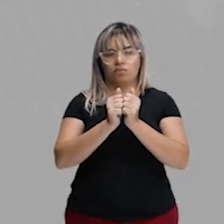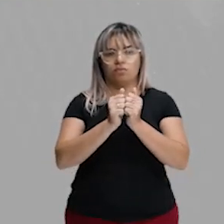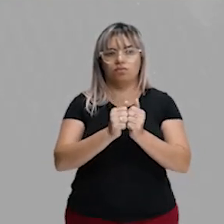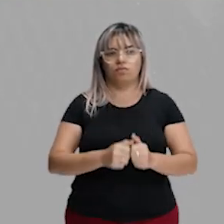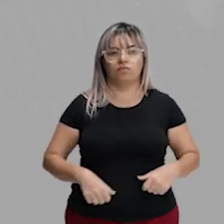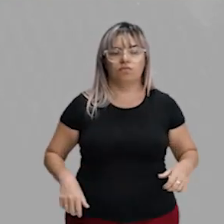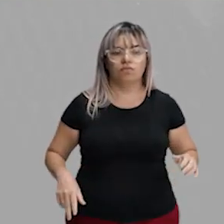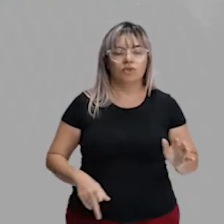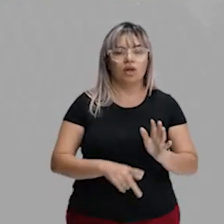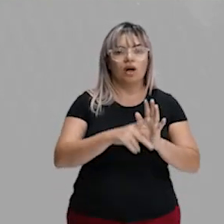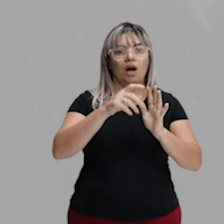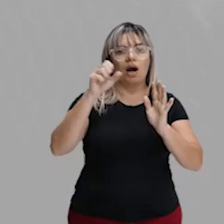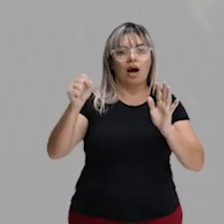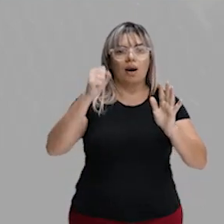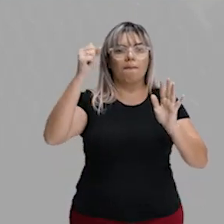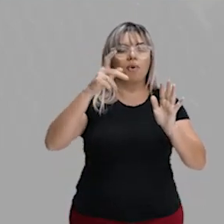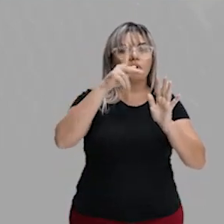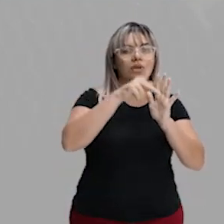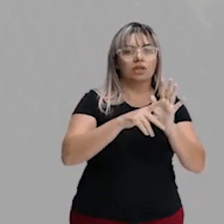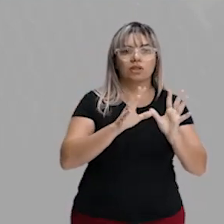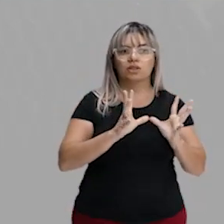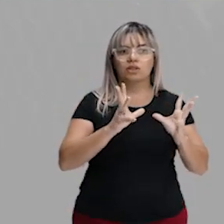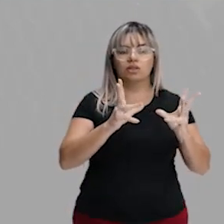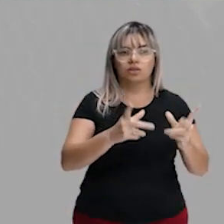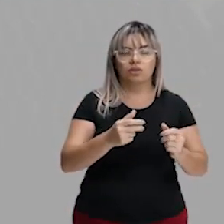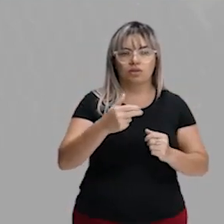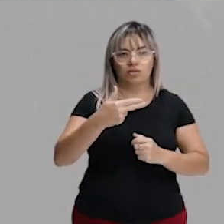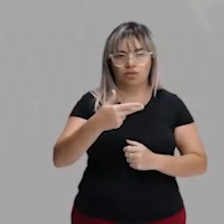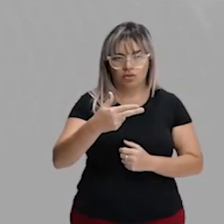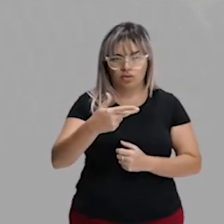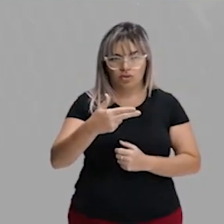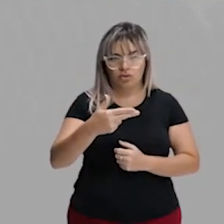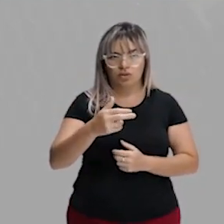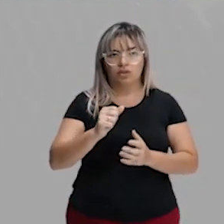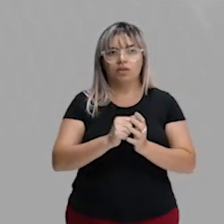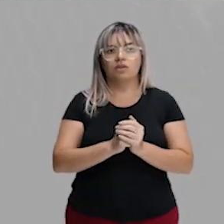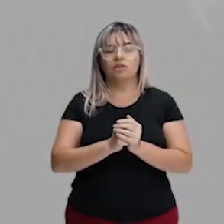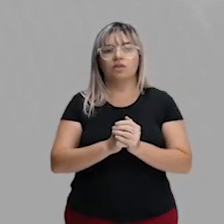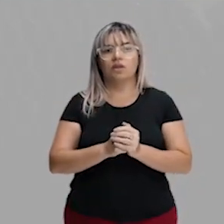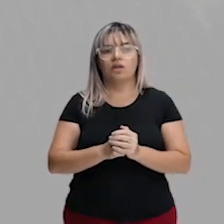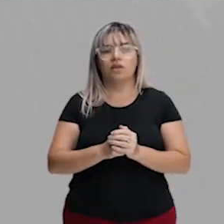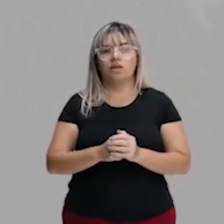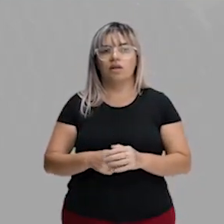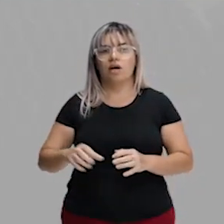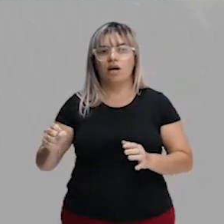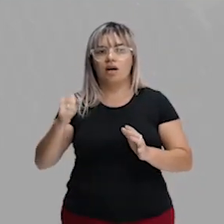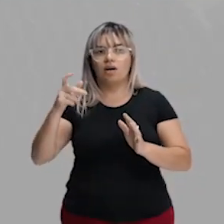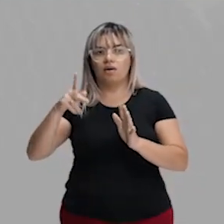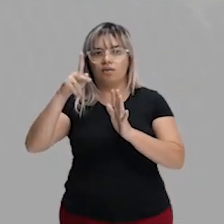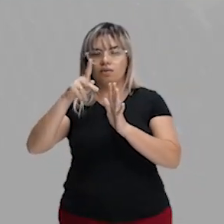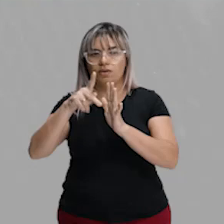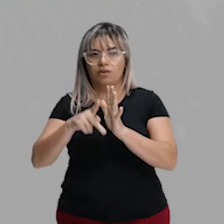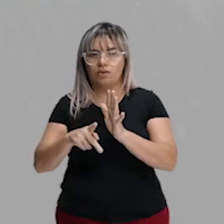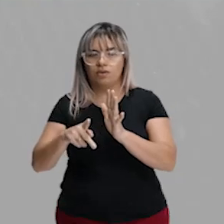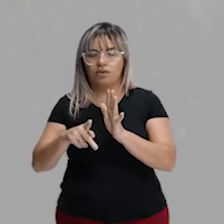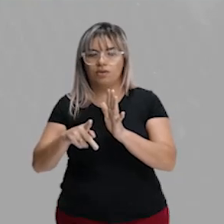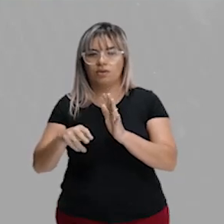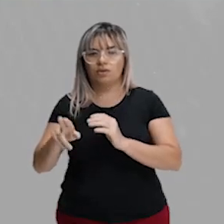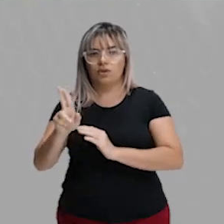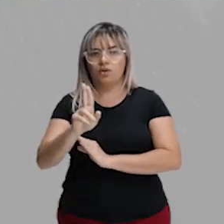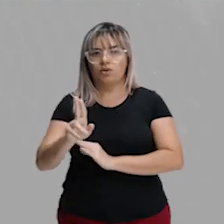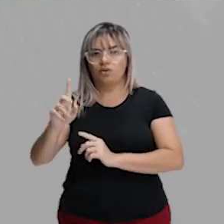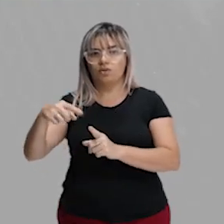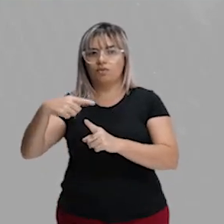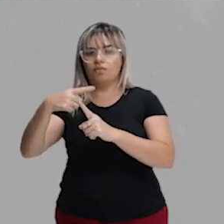total igual a potência útil mais a potência dissipada, tá certo? E fizer a substituição, nós vamos encontrar a equação